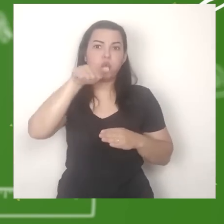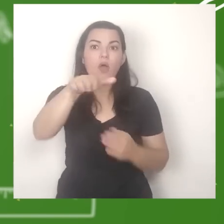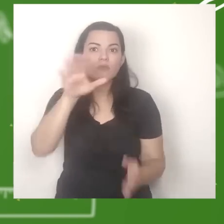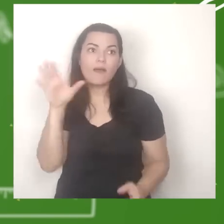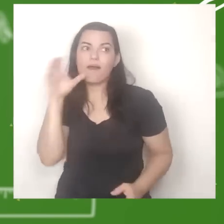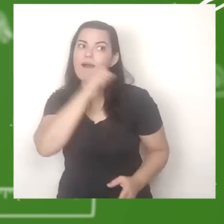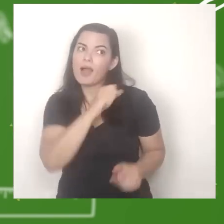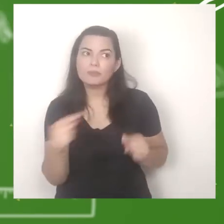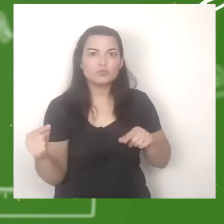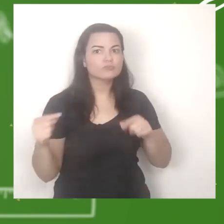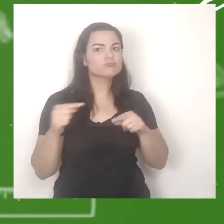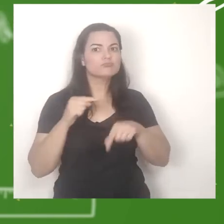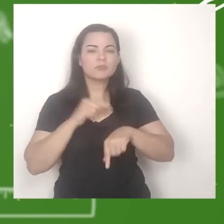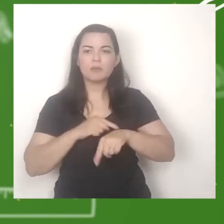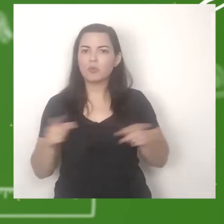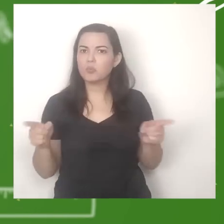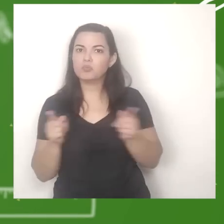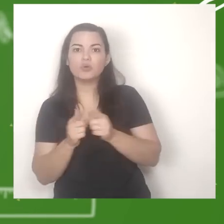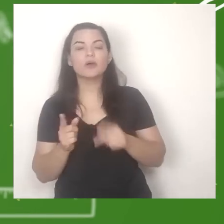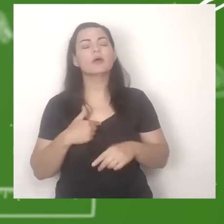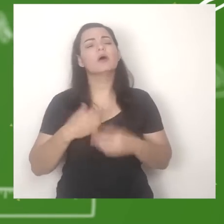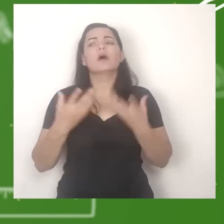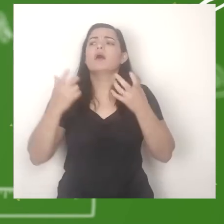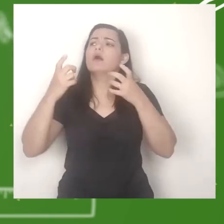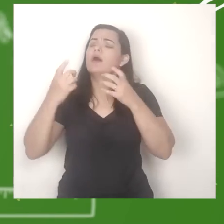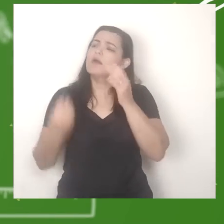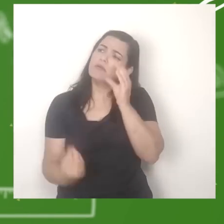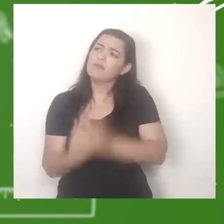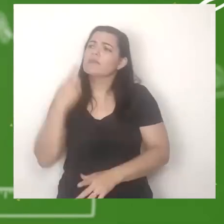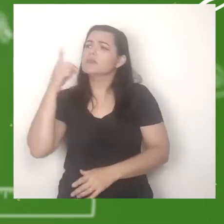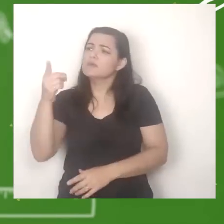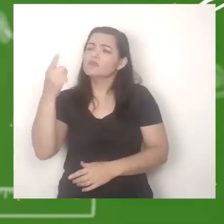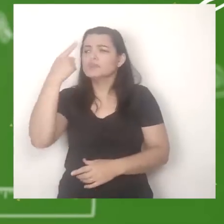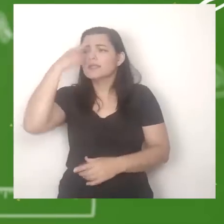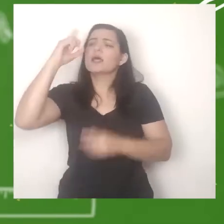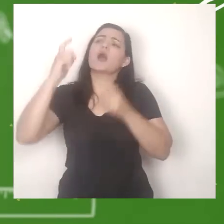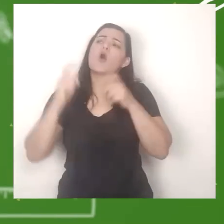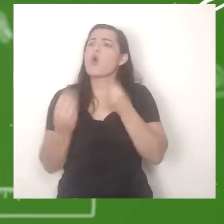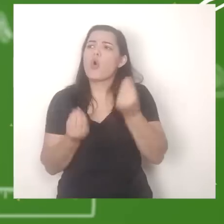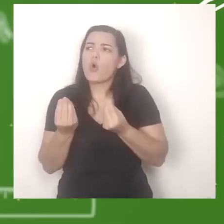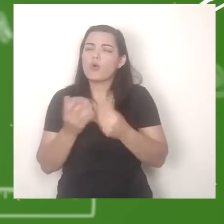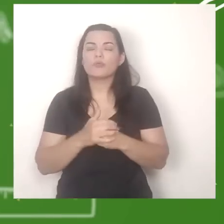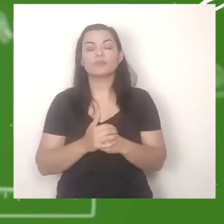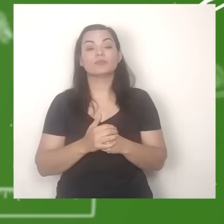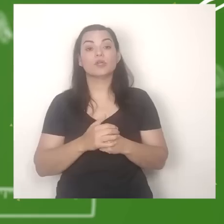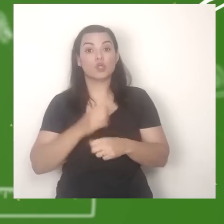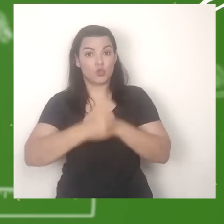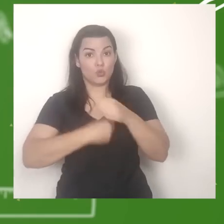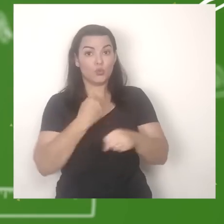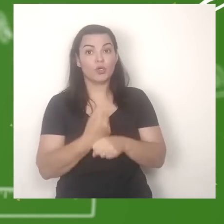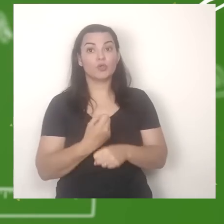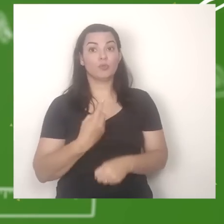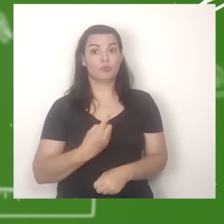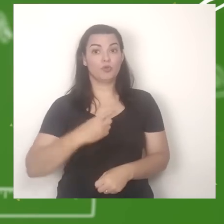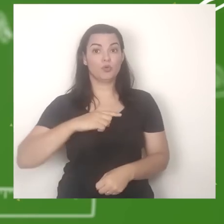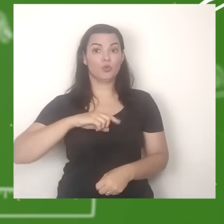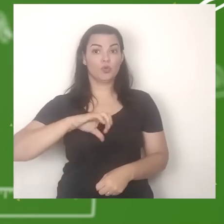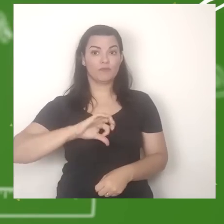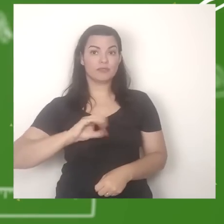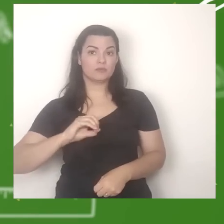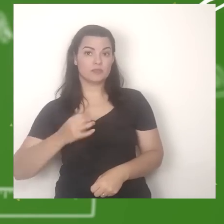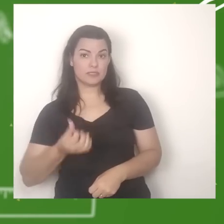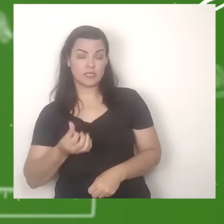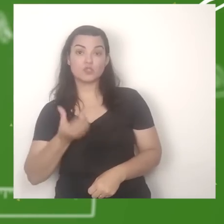Kikinha. E de onde veio a ideia de inventar você? Em 1906, o brasileiro